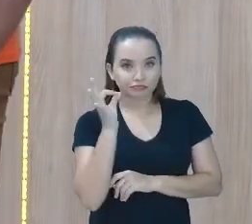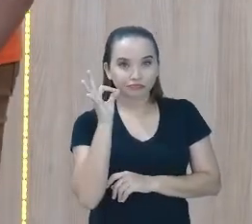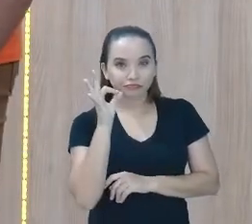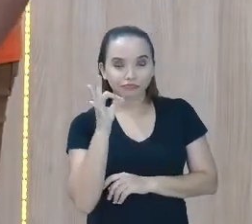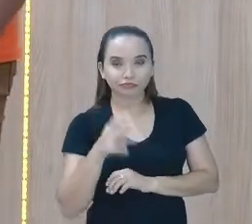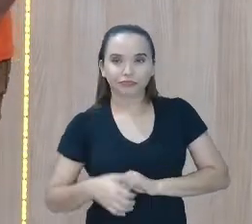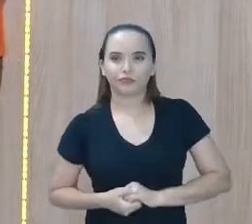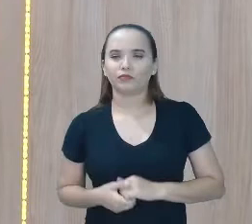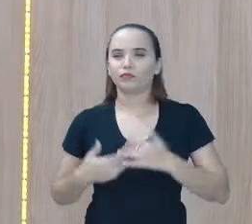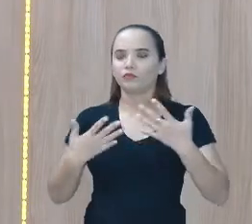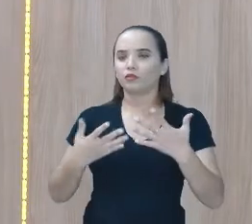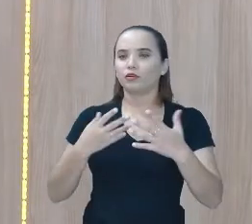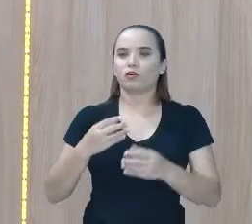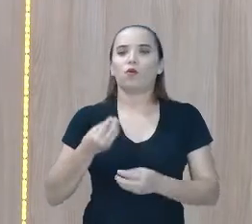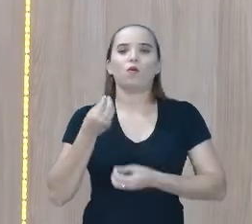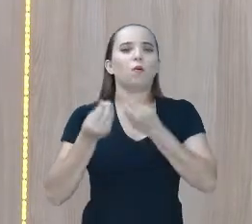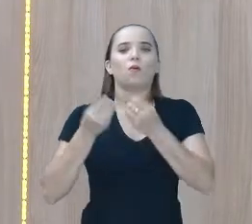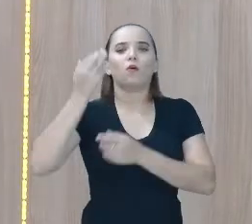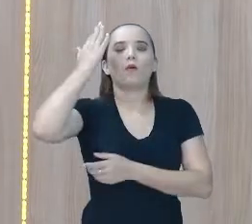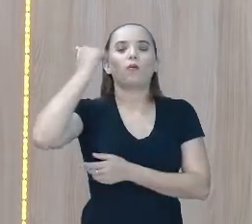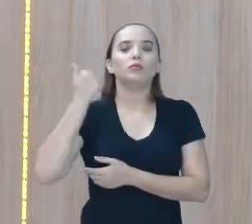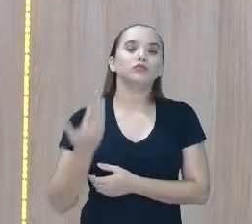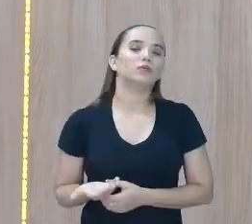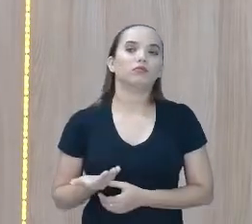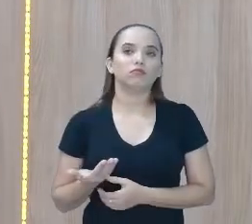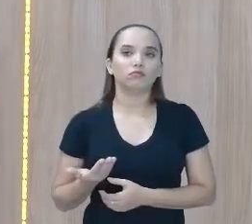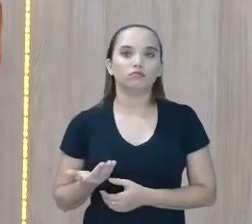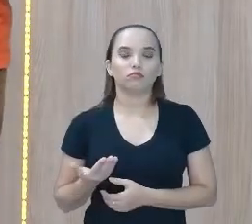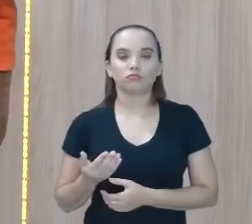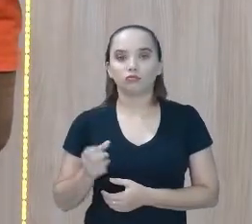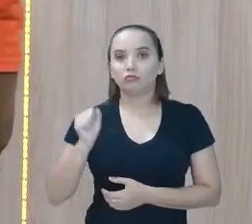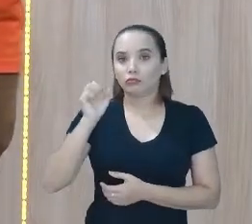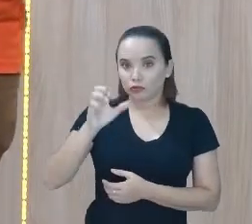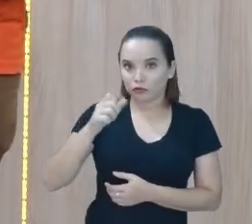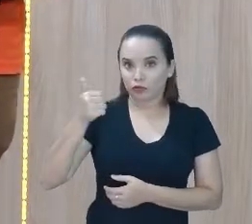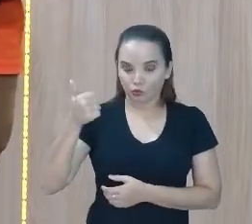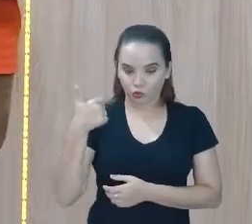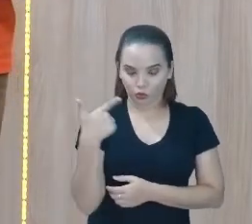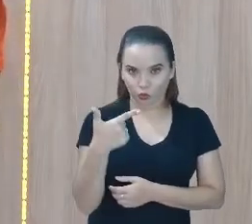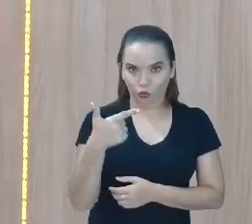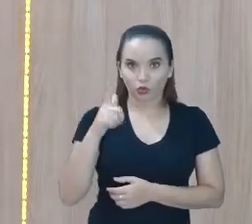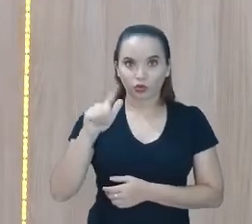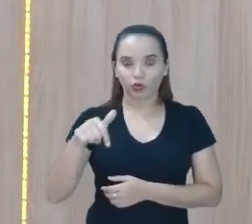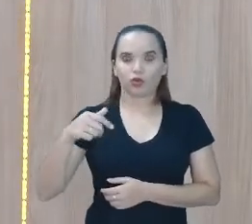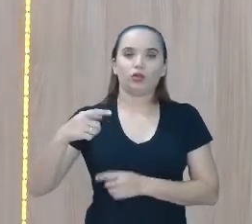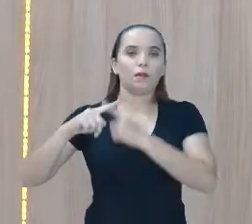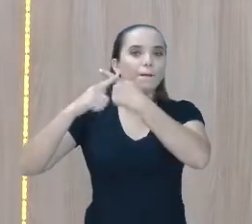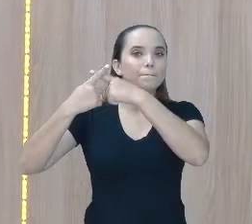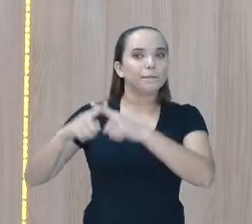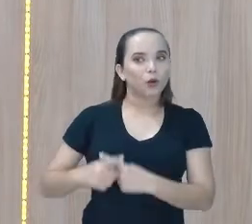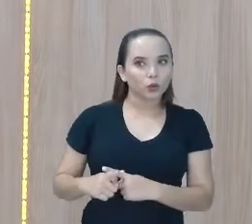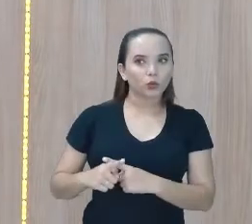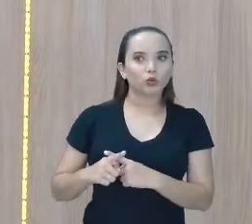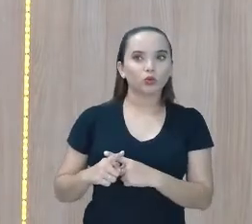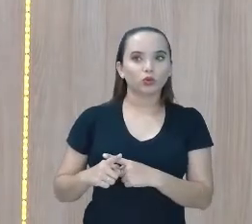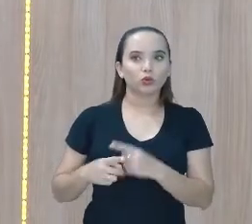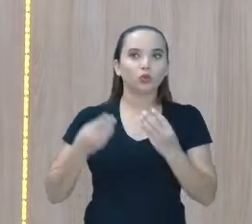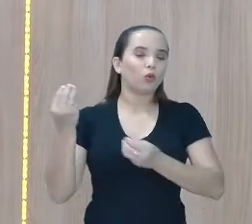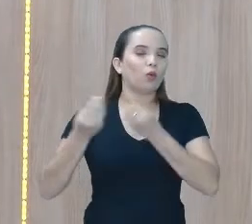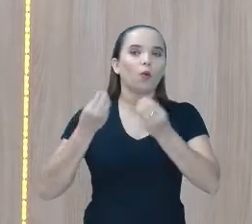6, certo? Então, para saber se esse número aí, o 12, ele é múltiplo,